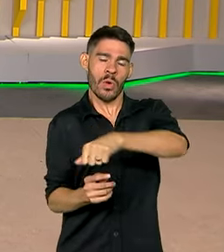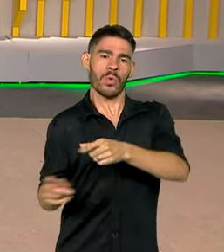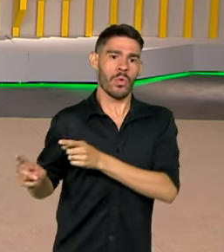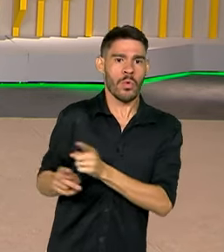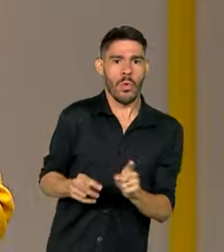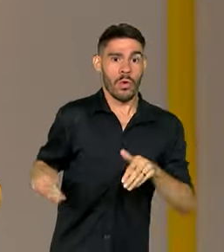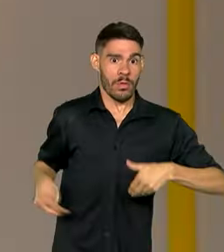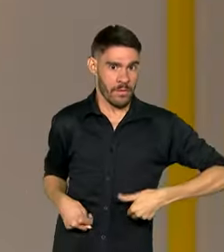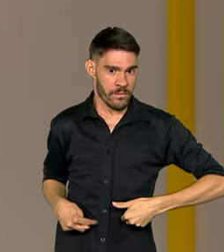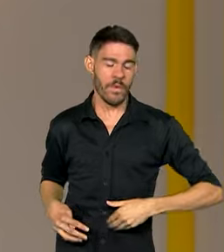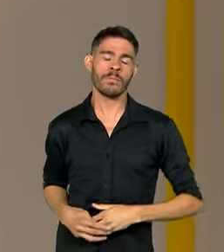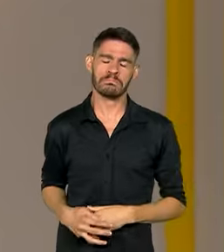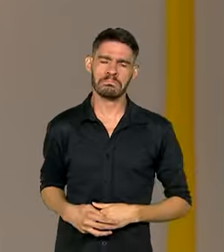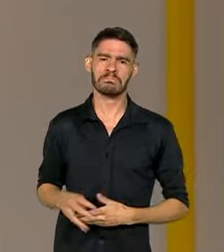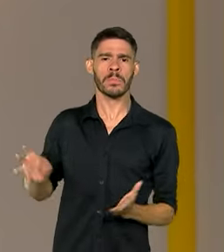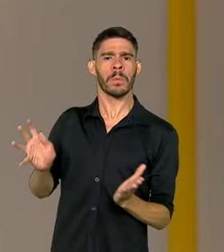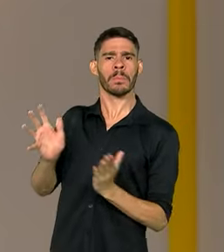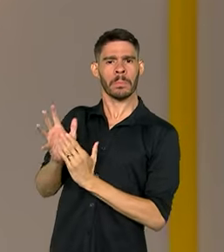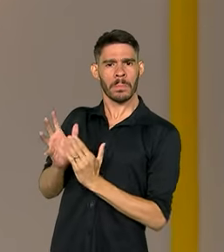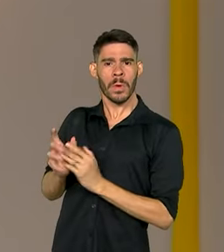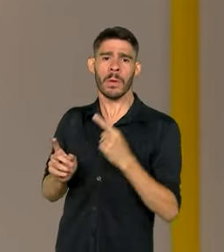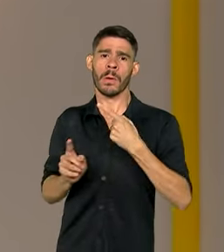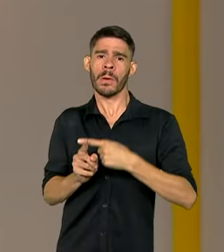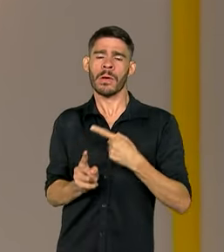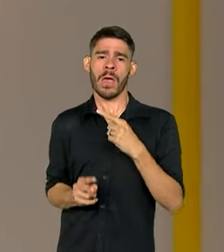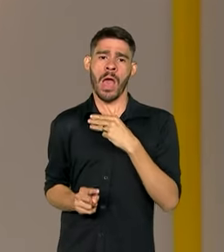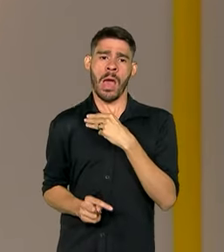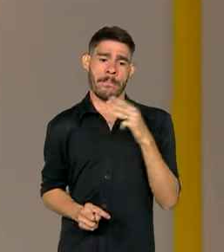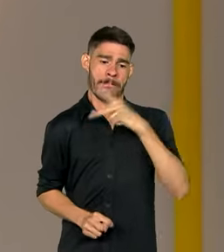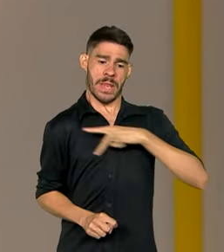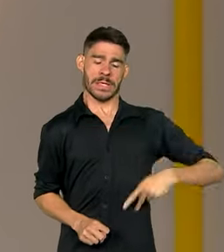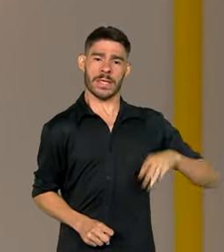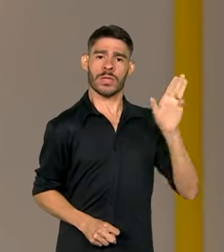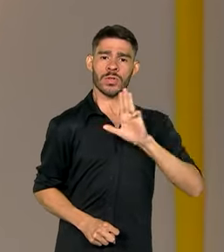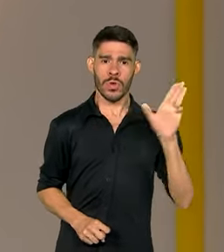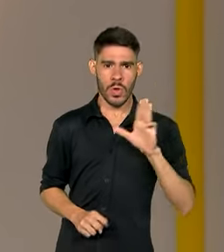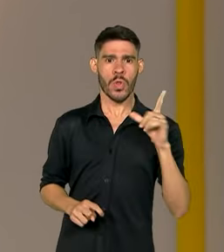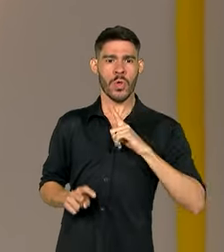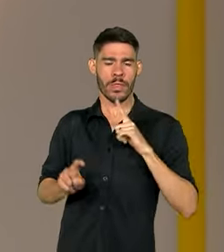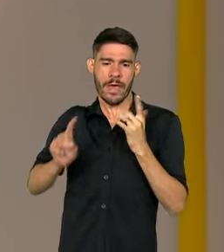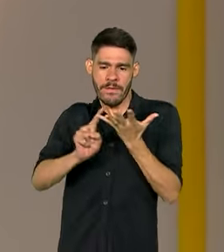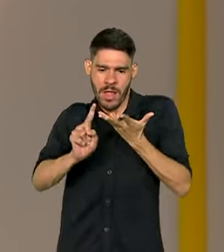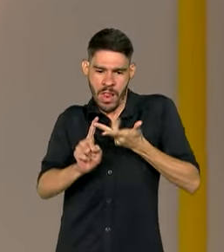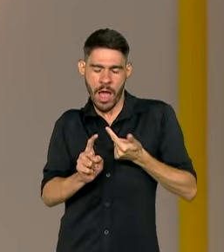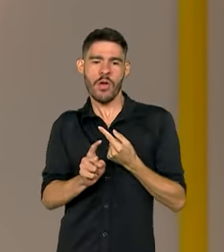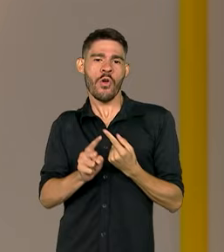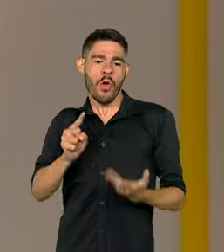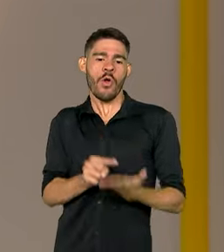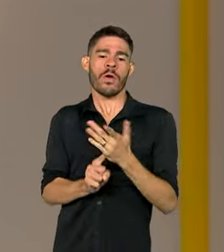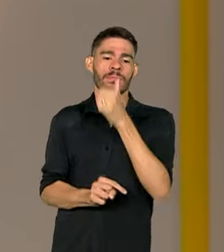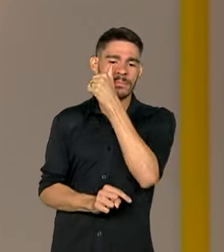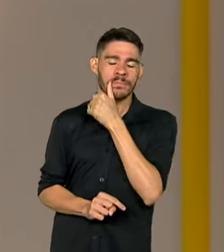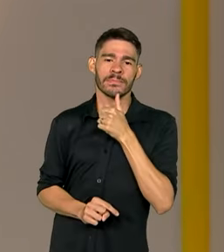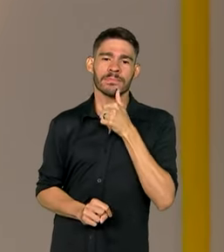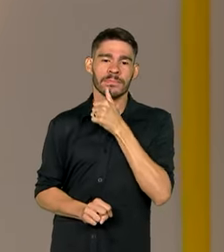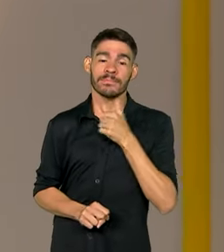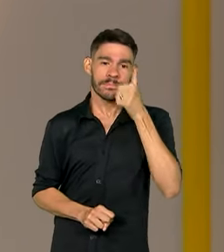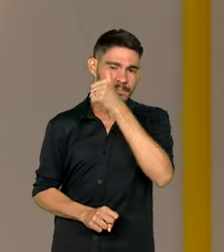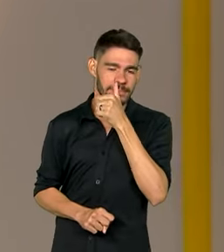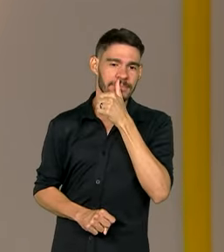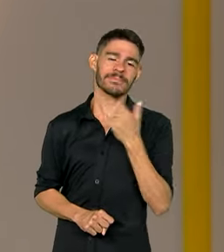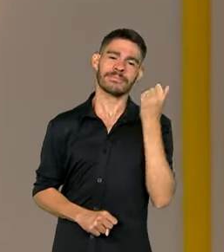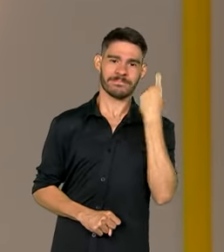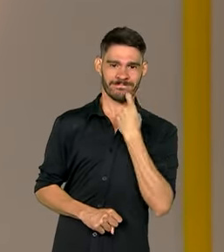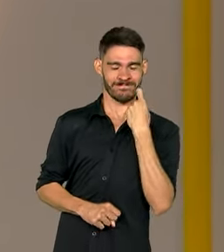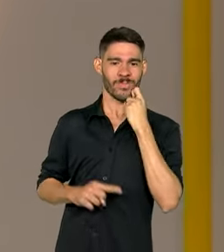contra a Fome. A iniciativa partiu do presidente Lula, que teve uma série de compromissos na Etiópia nesta sexta-feira,